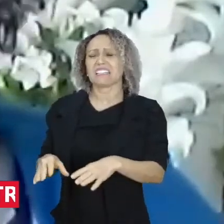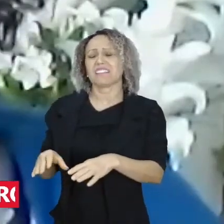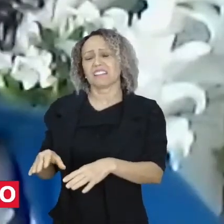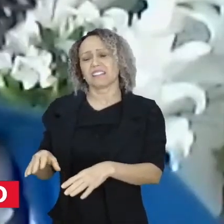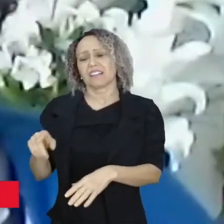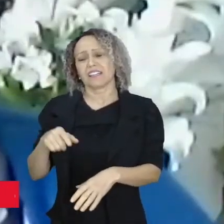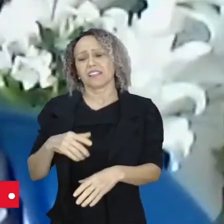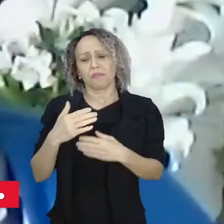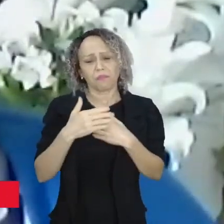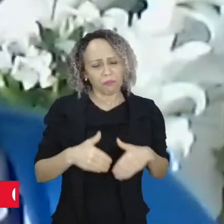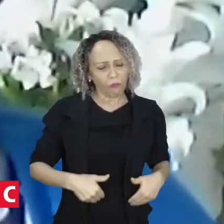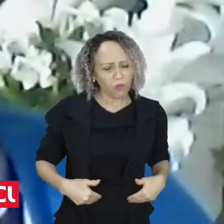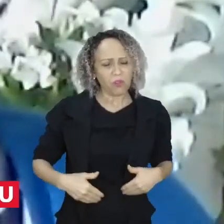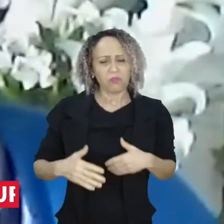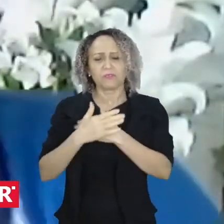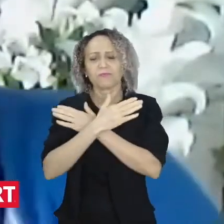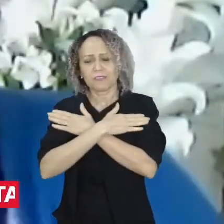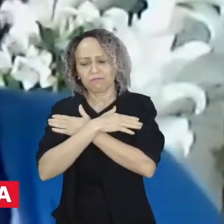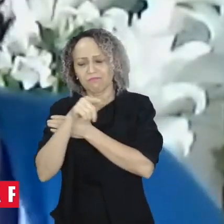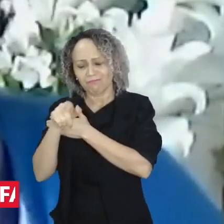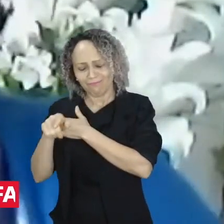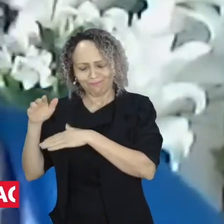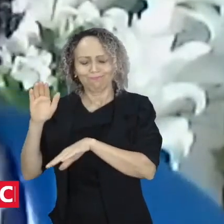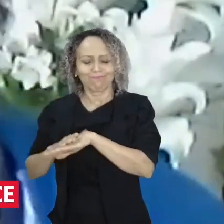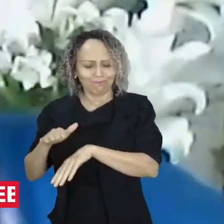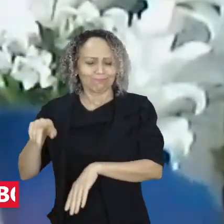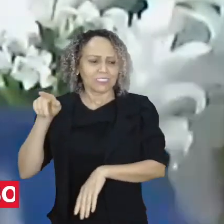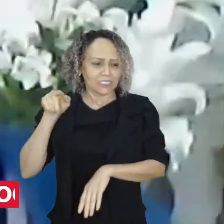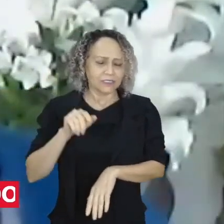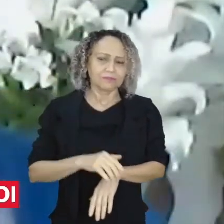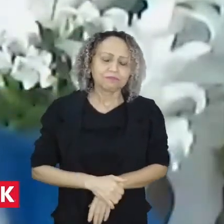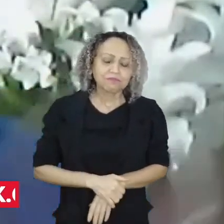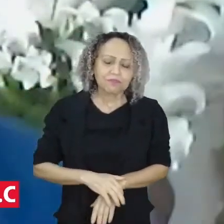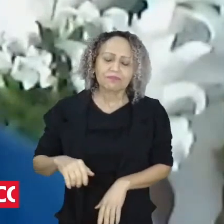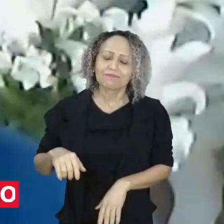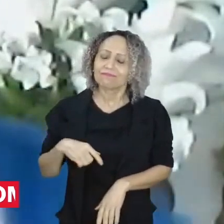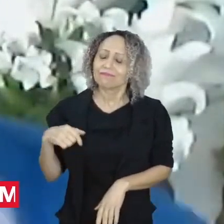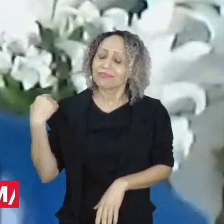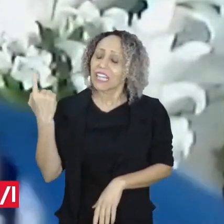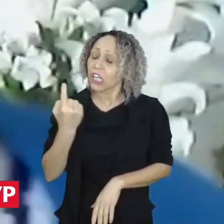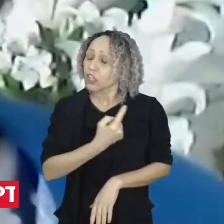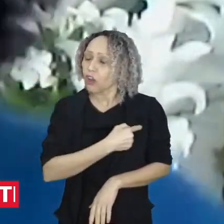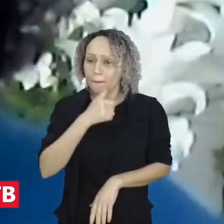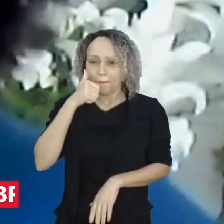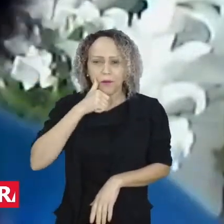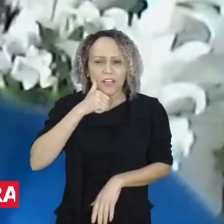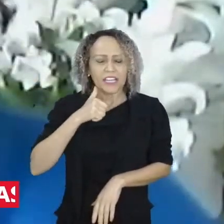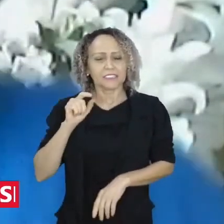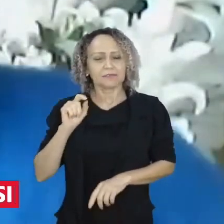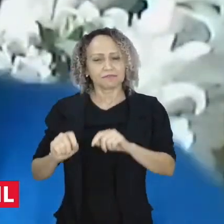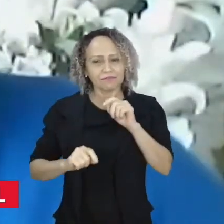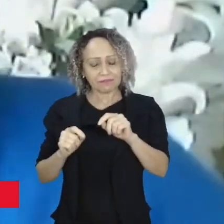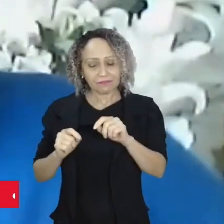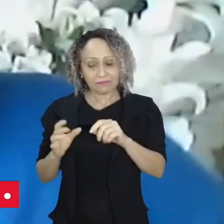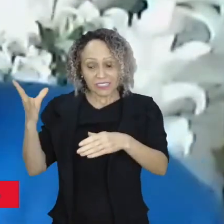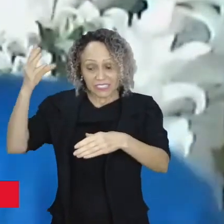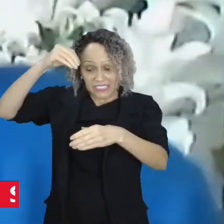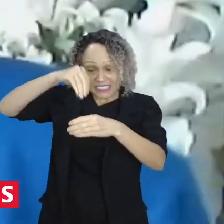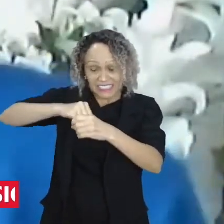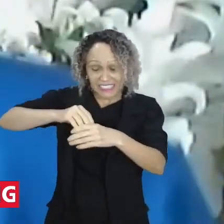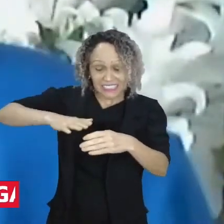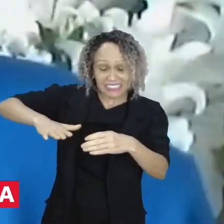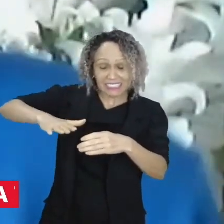acontecendo, né, as mulheres sofreram muito,